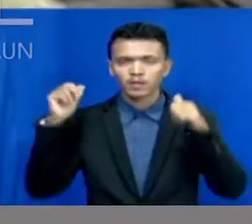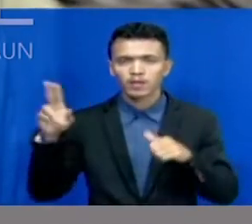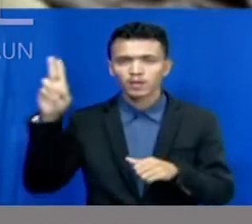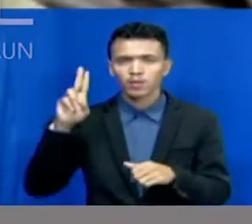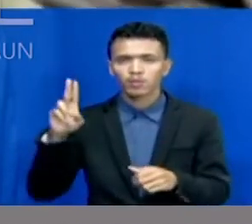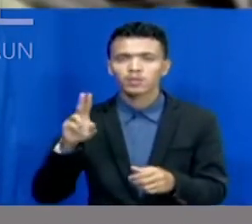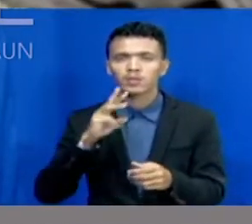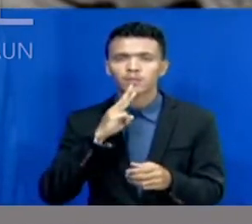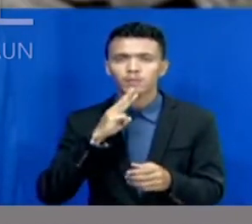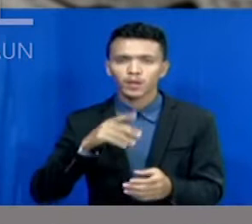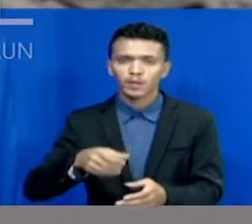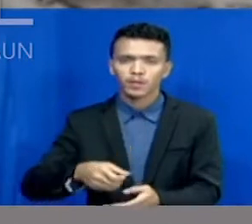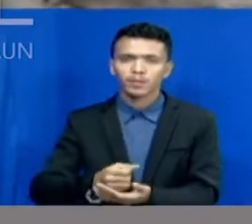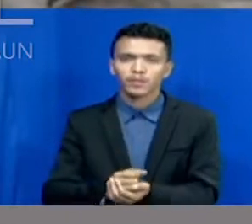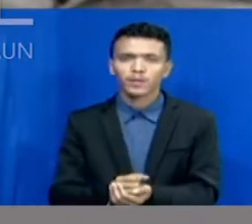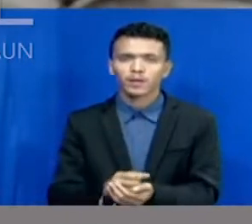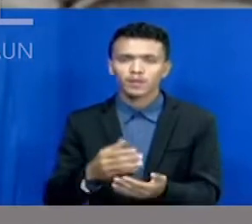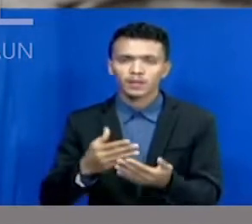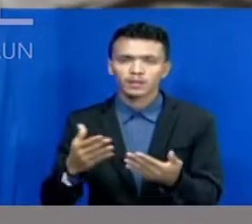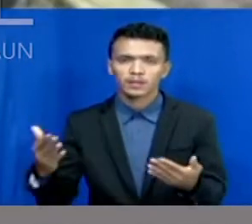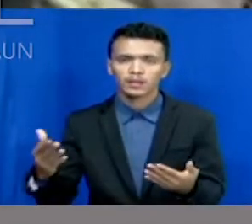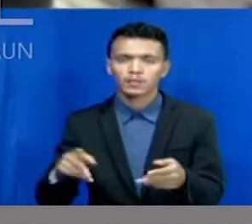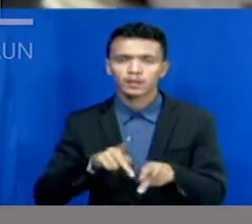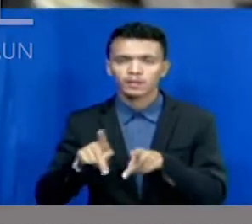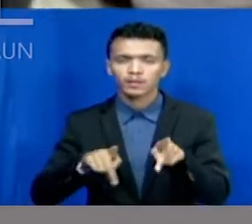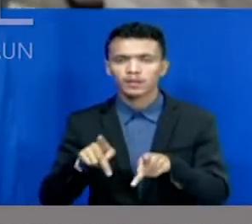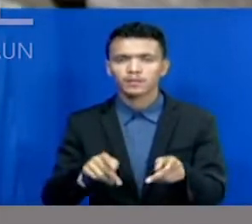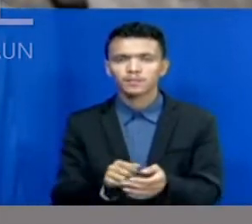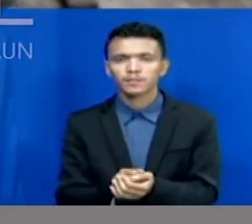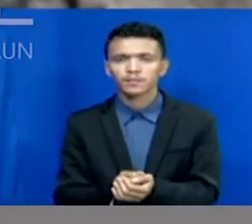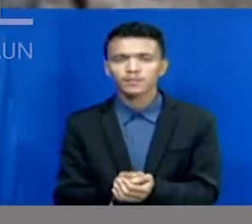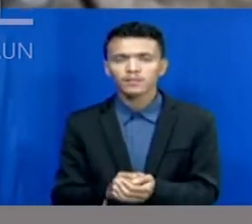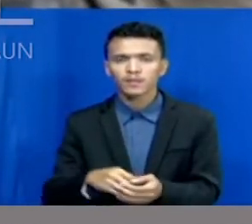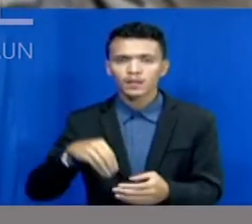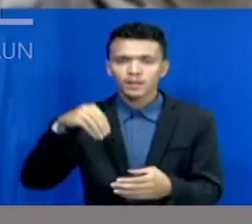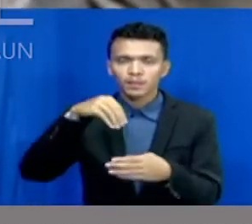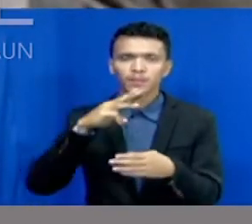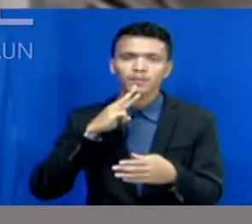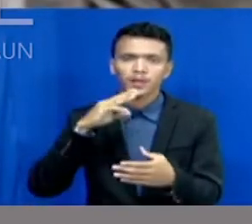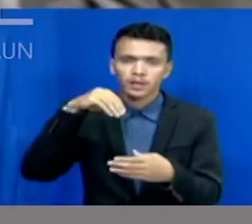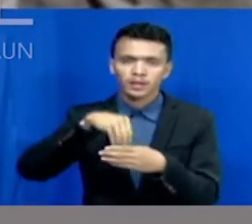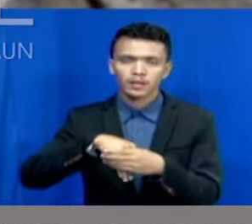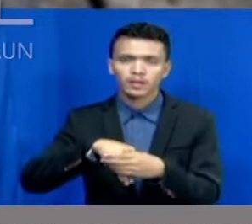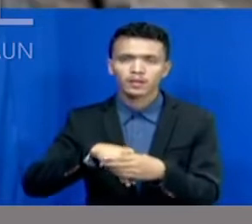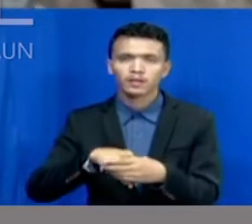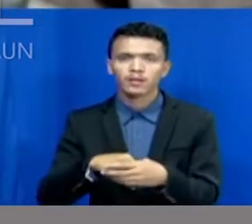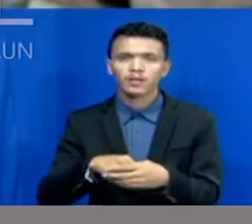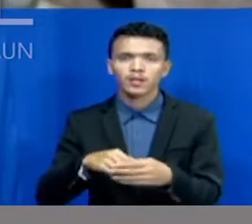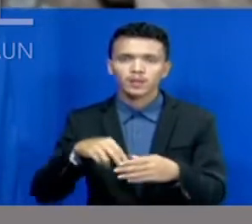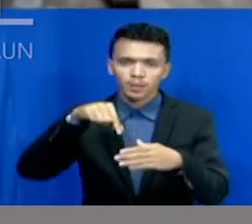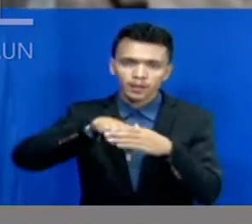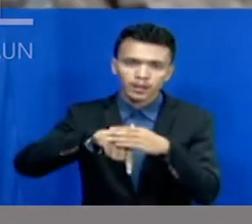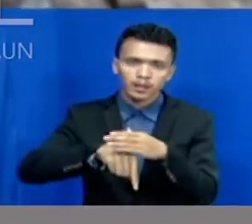poço, mata bomba ba necessidade doméstica. Quando bem verão, está uma hora, está o dia quando poço ser um tentado, na